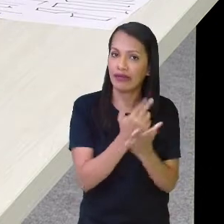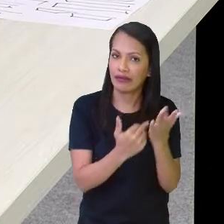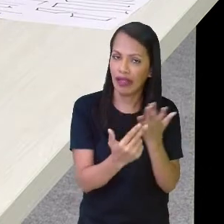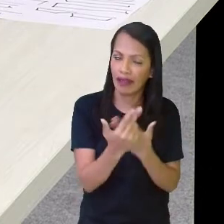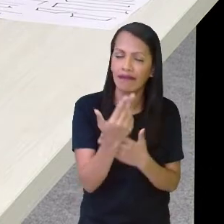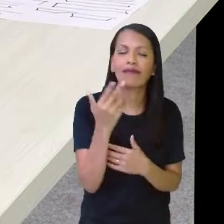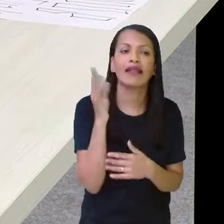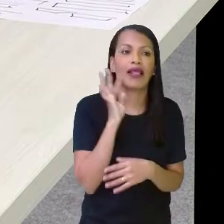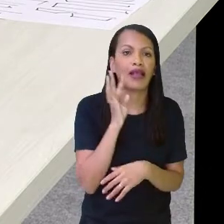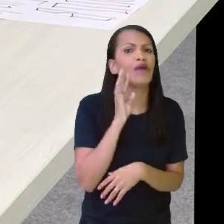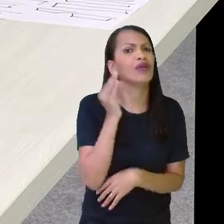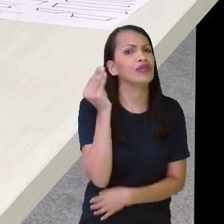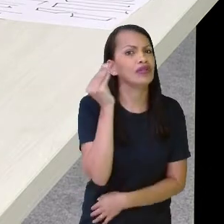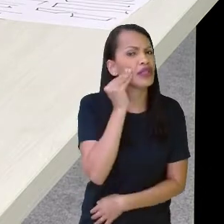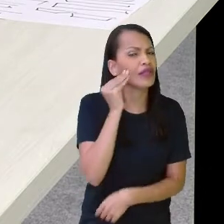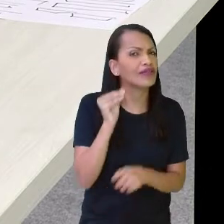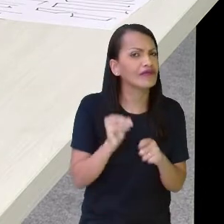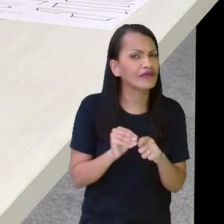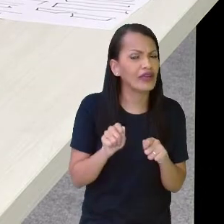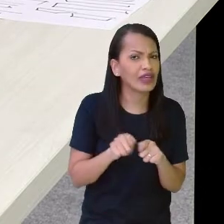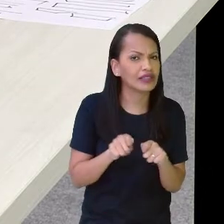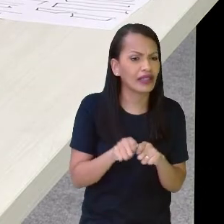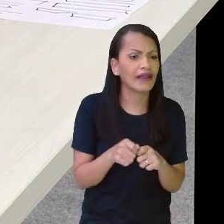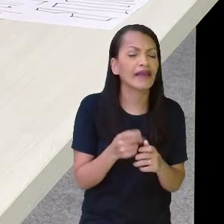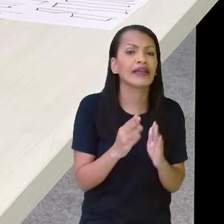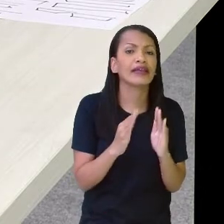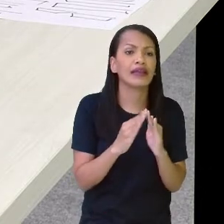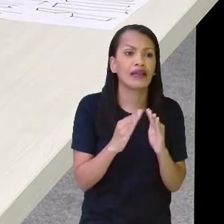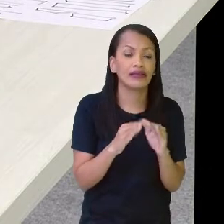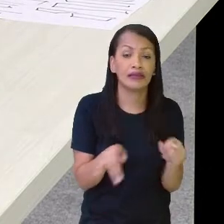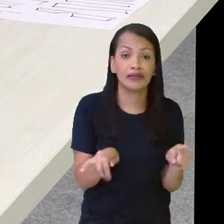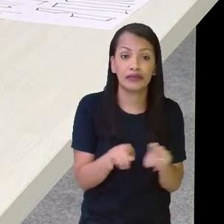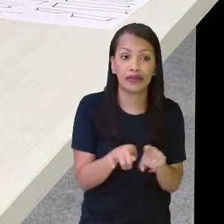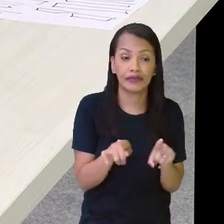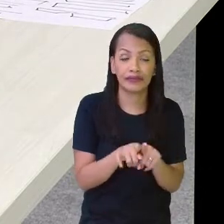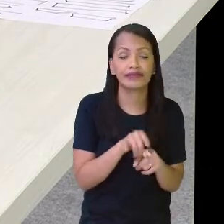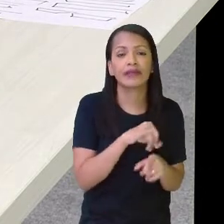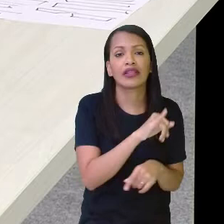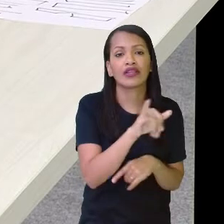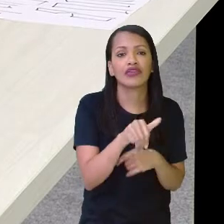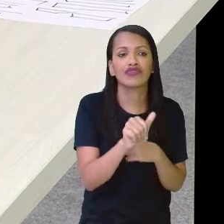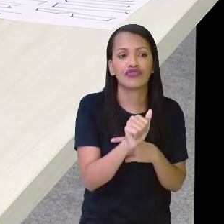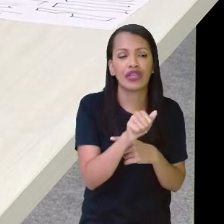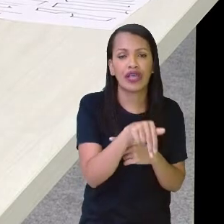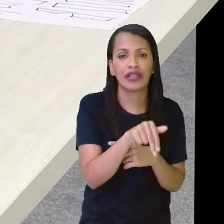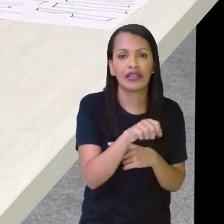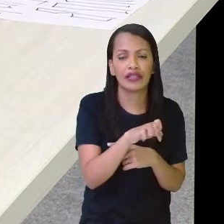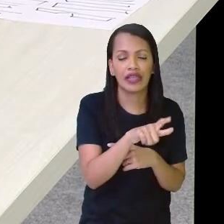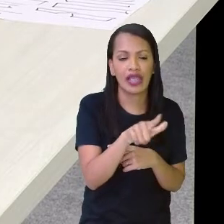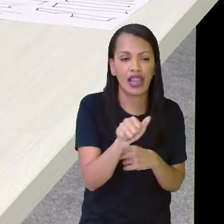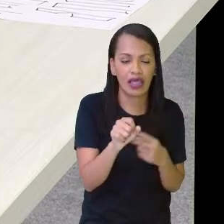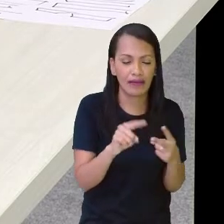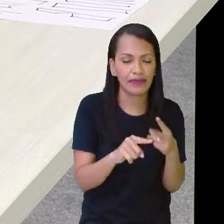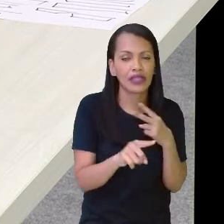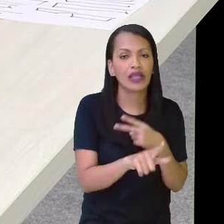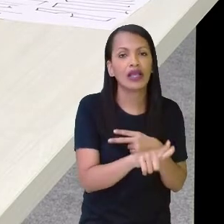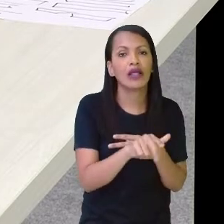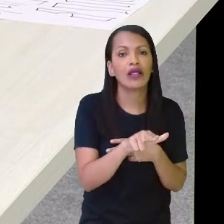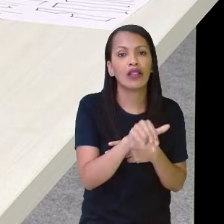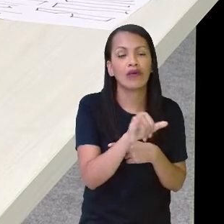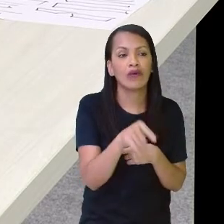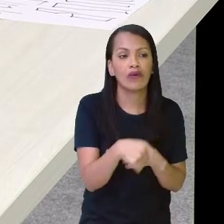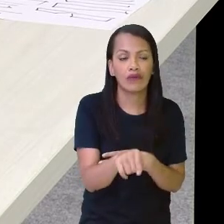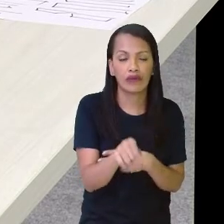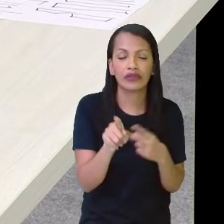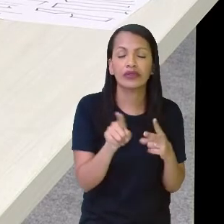Tentem fazer em casa também. Eles adivinharam, Janiele, Larissa, Luiz, todos